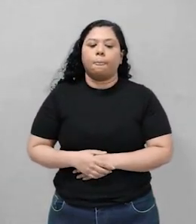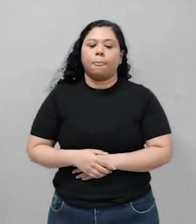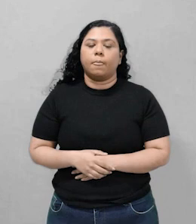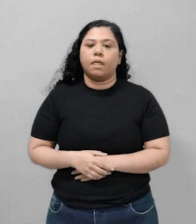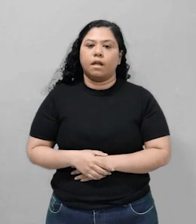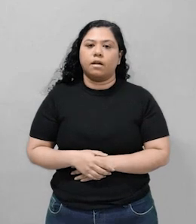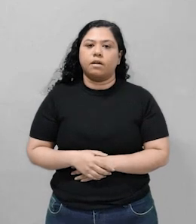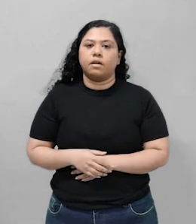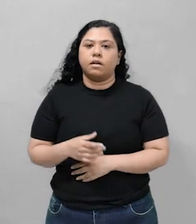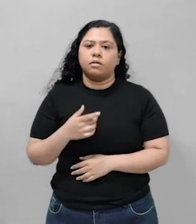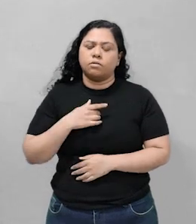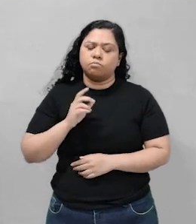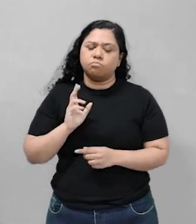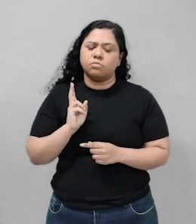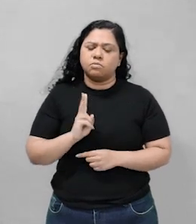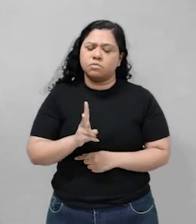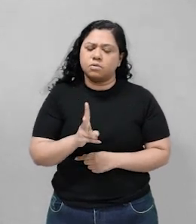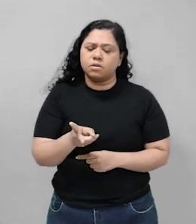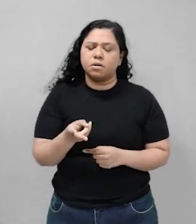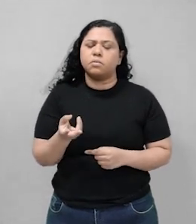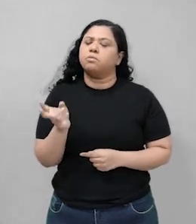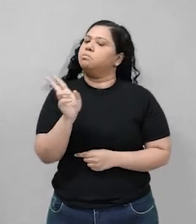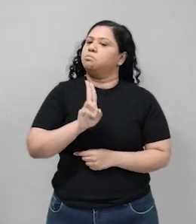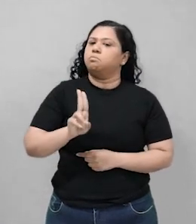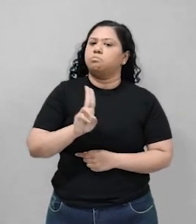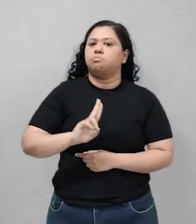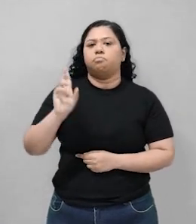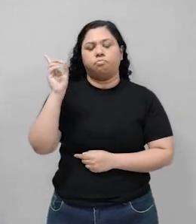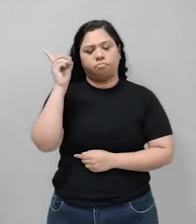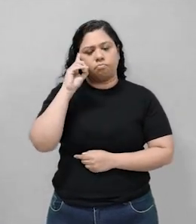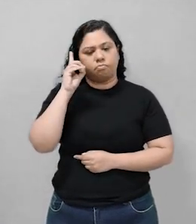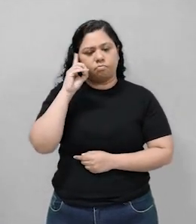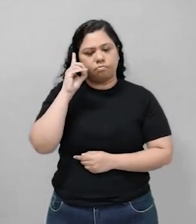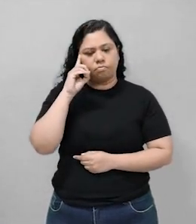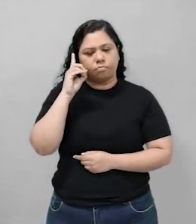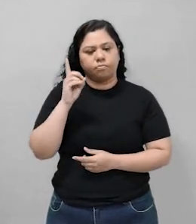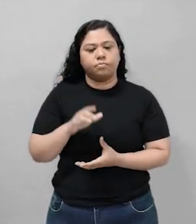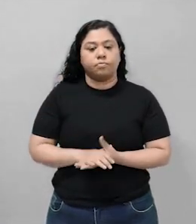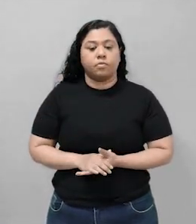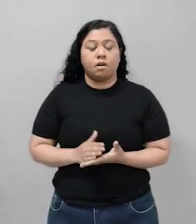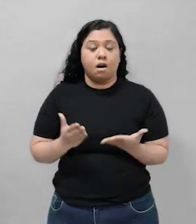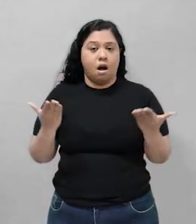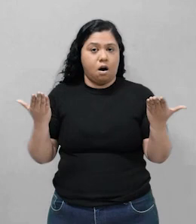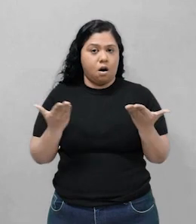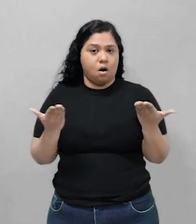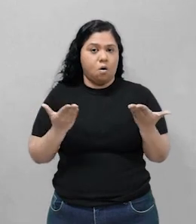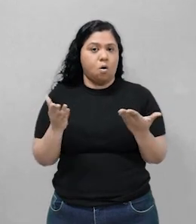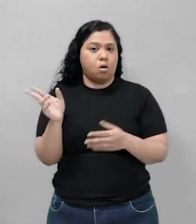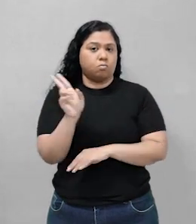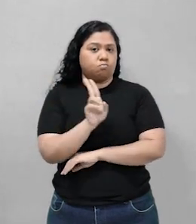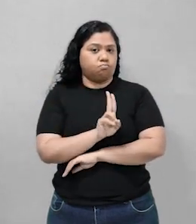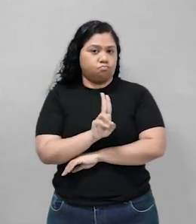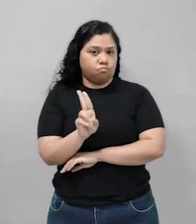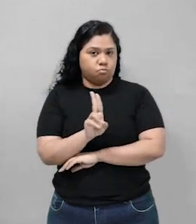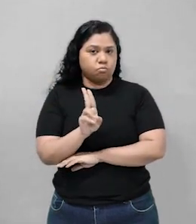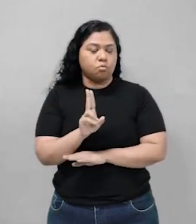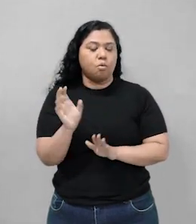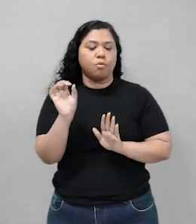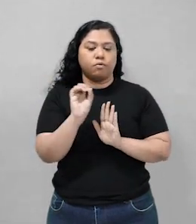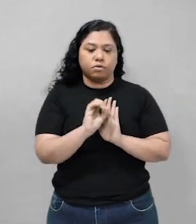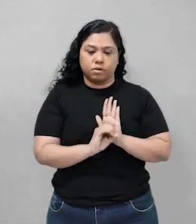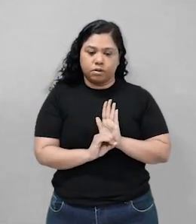muito ligado ao nosso dia a dia. Tudo bem? Bom, vamos falar agora da nomenclatura oficial.